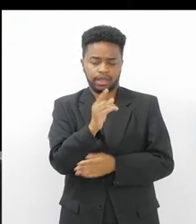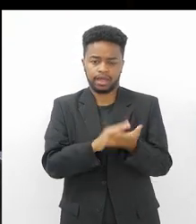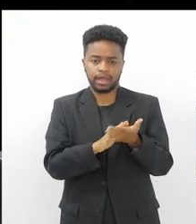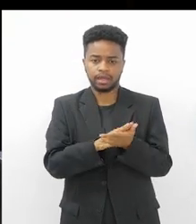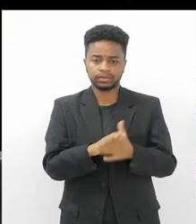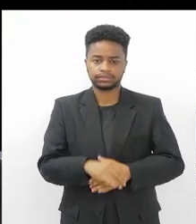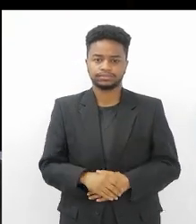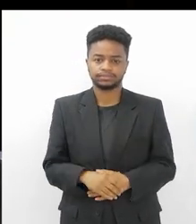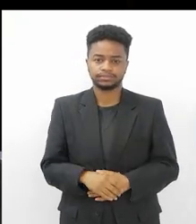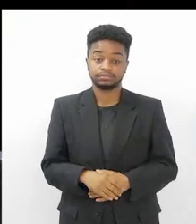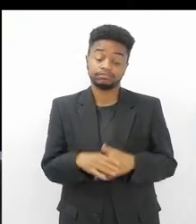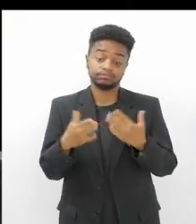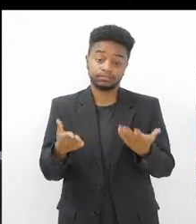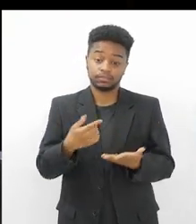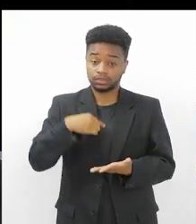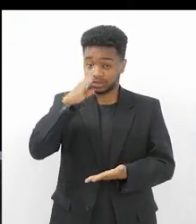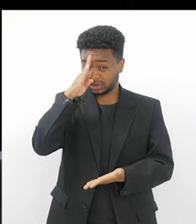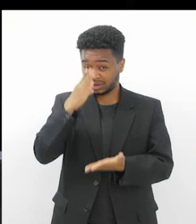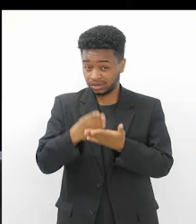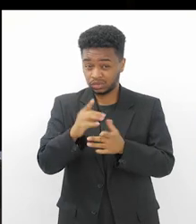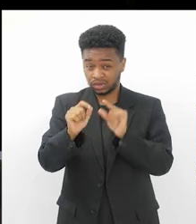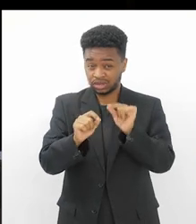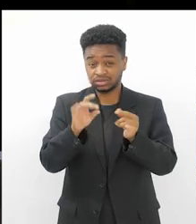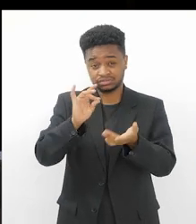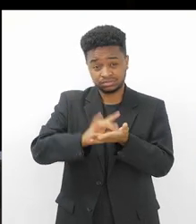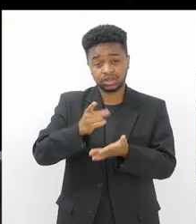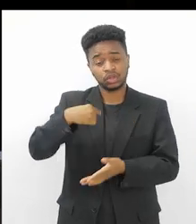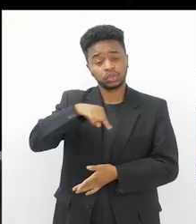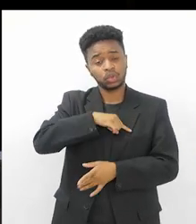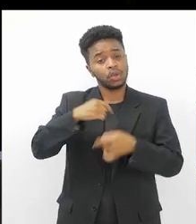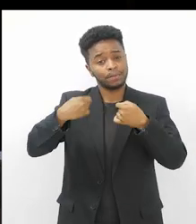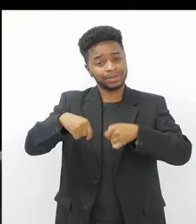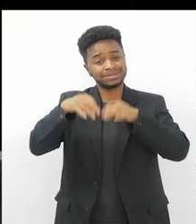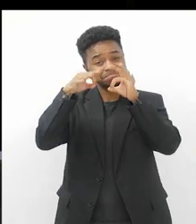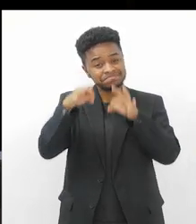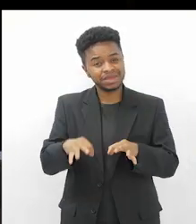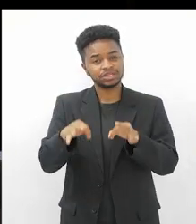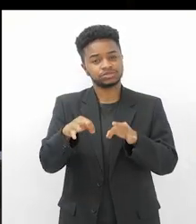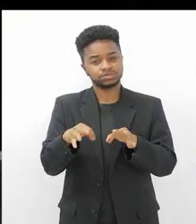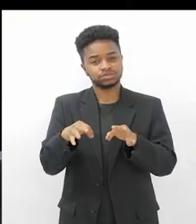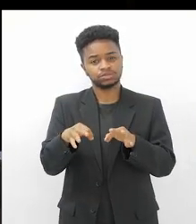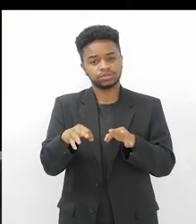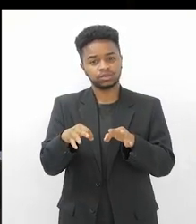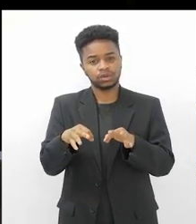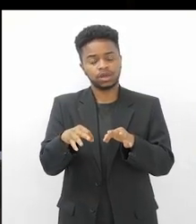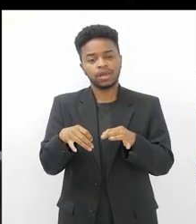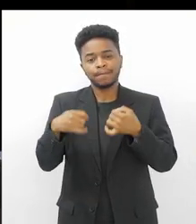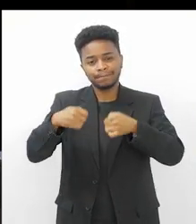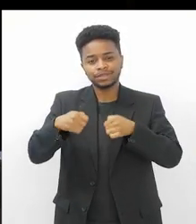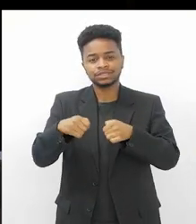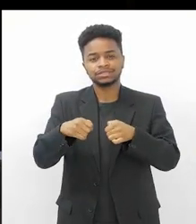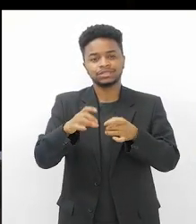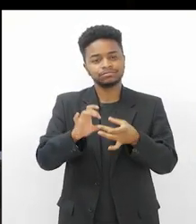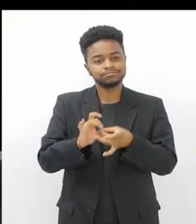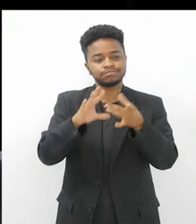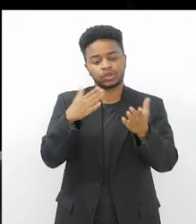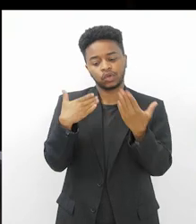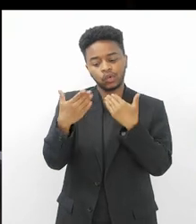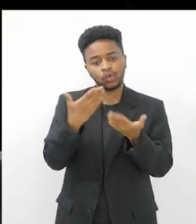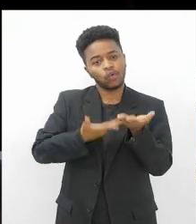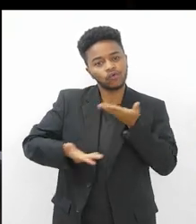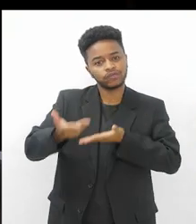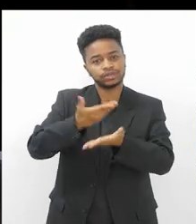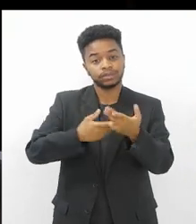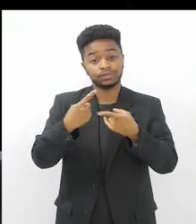come nada. Então, eu acho que o que a gente precisa, de novo, é abrir possibilidade